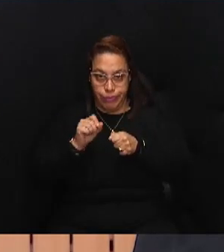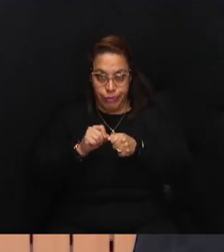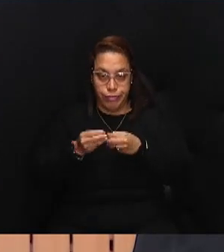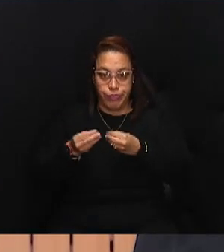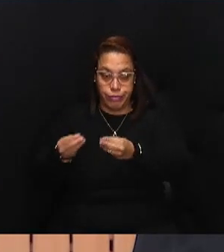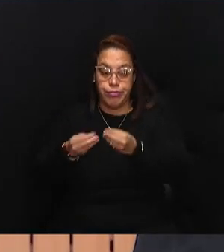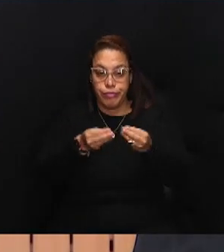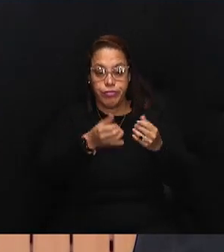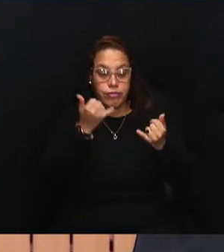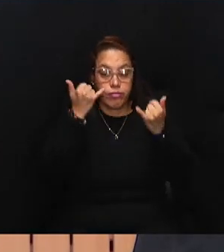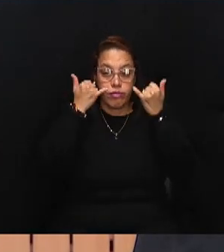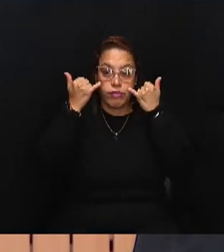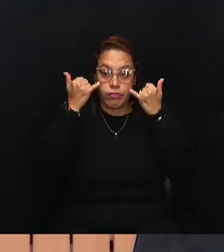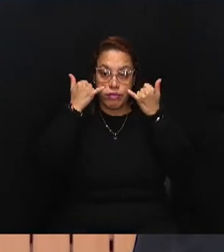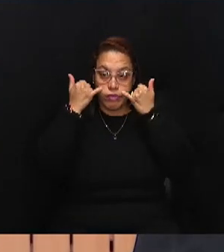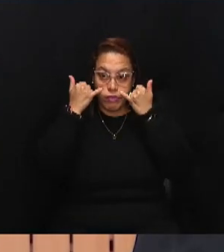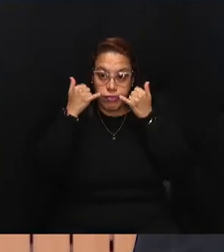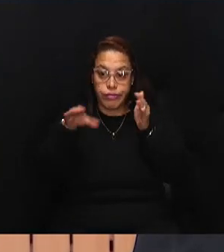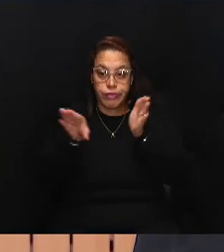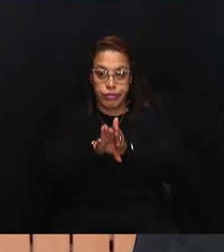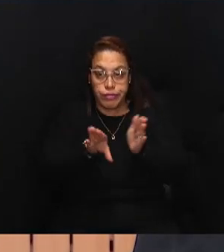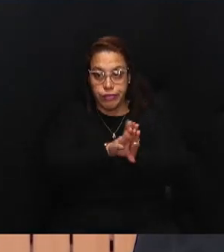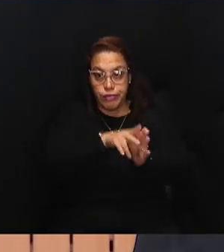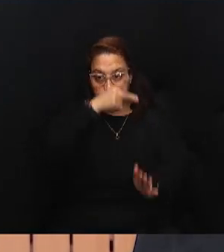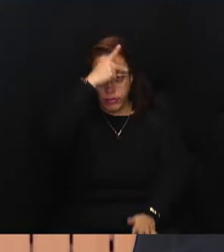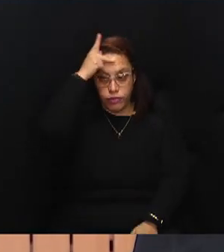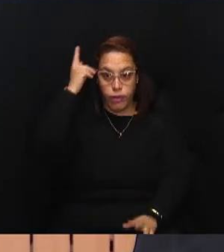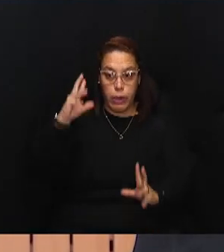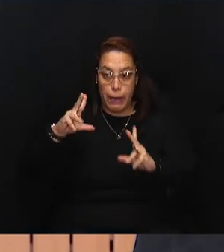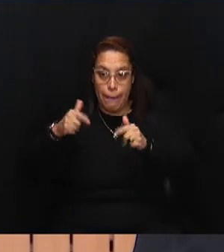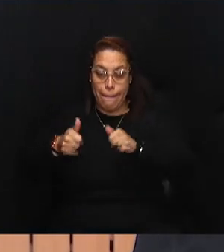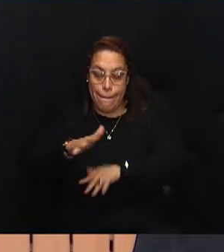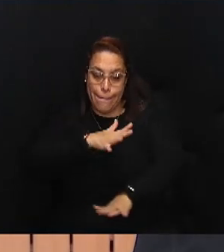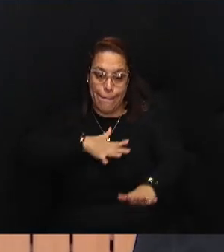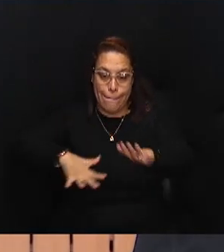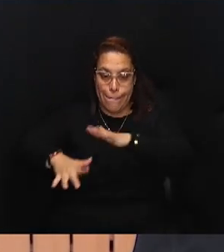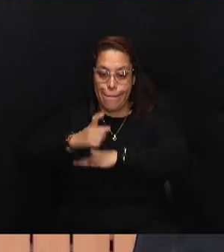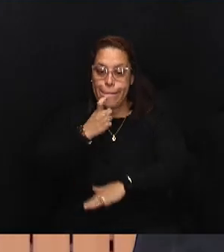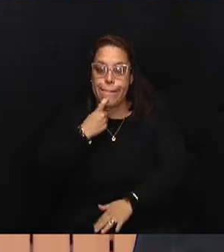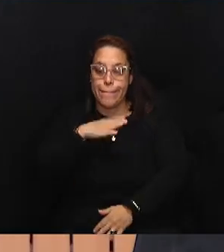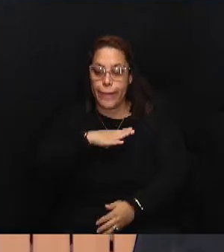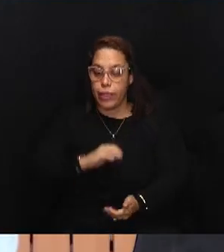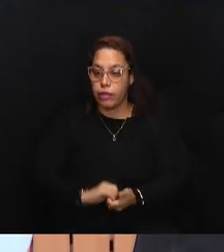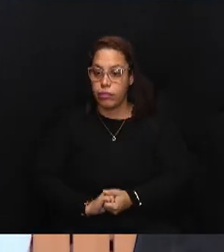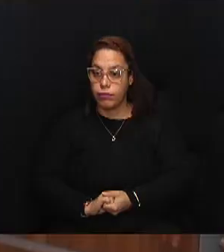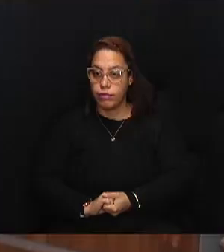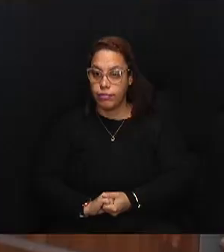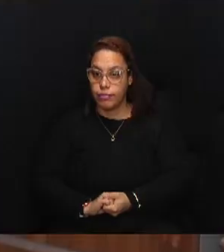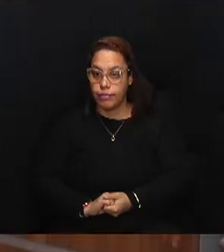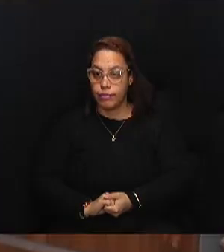levando as informações até essas pessoas em todas as regiões da cidade.